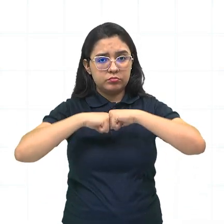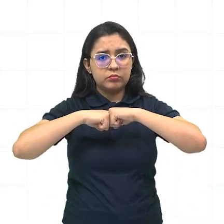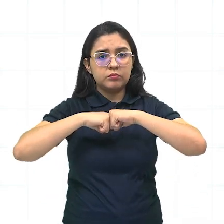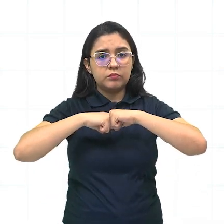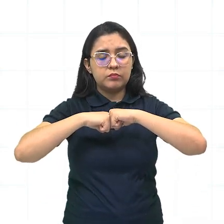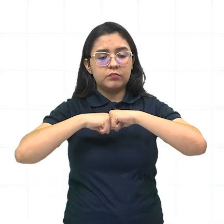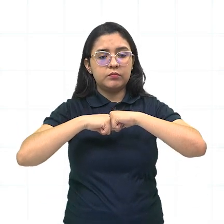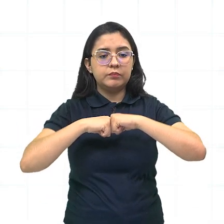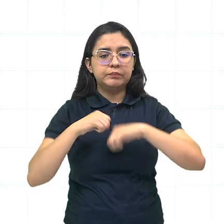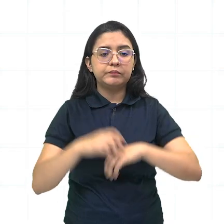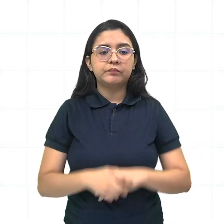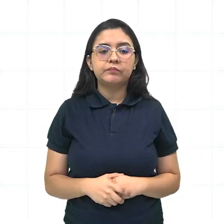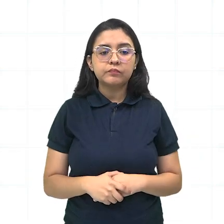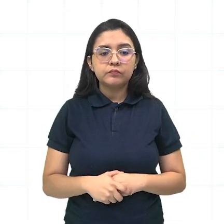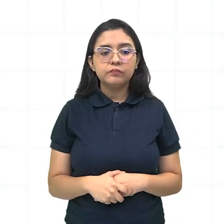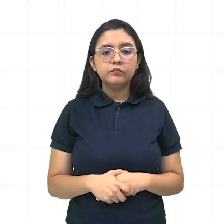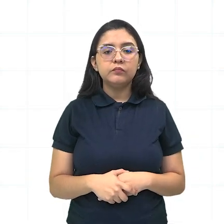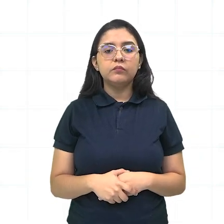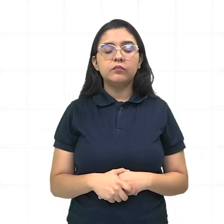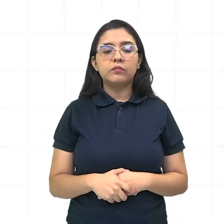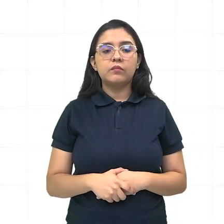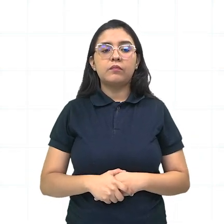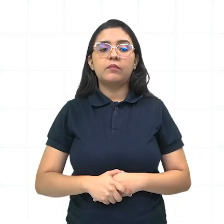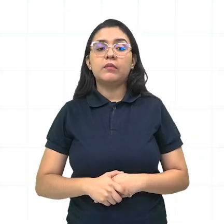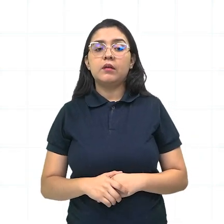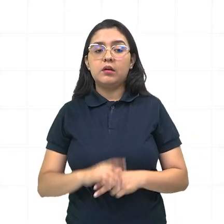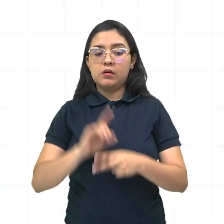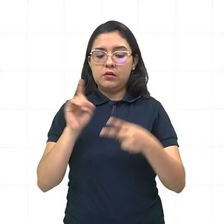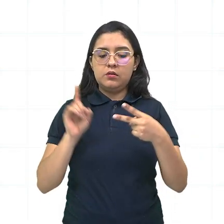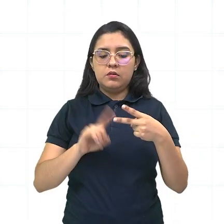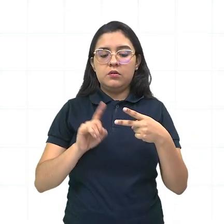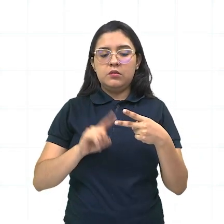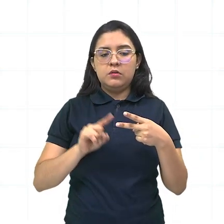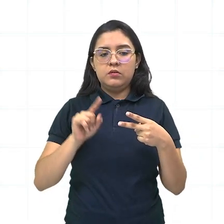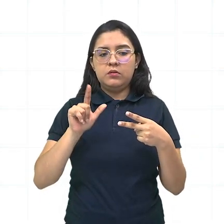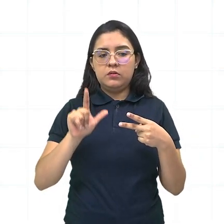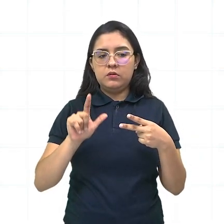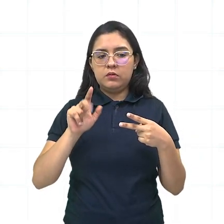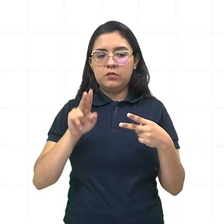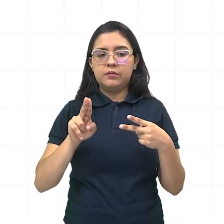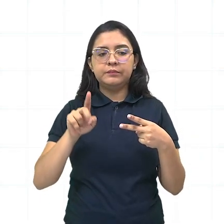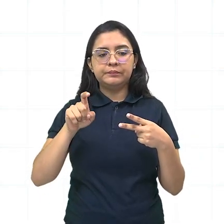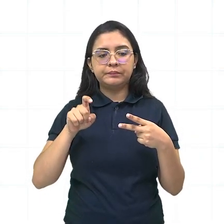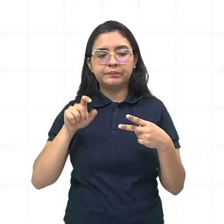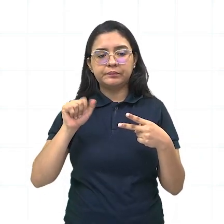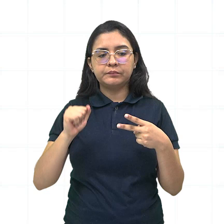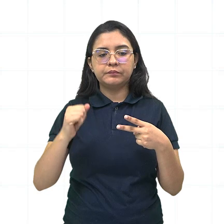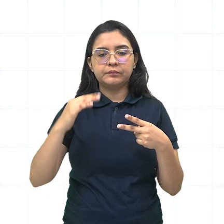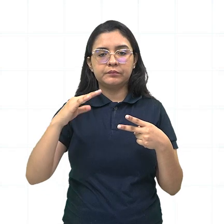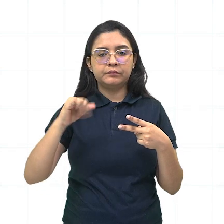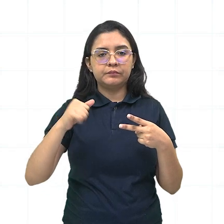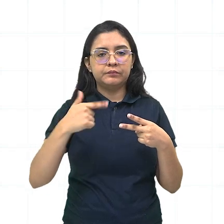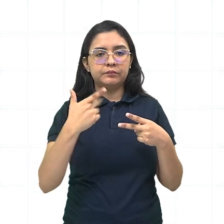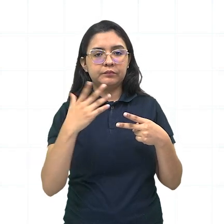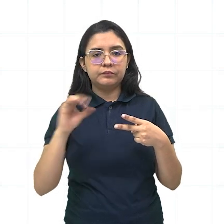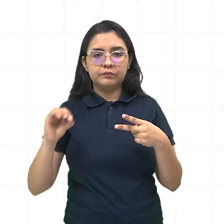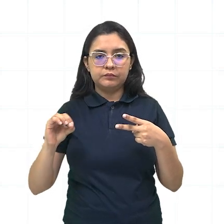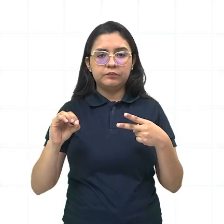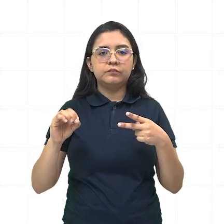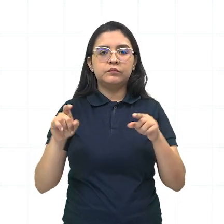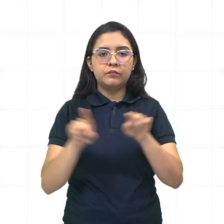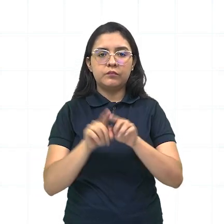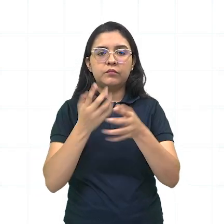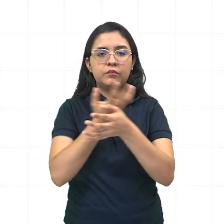Isso daí foi uma entorse. Já a luxação é quando o osso ele se desloca da sua